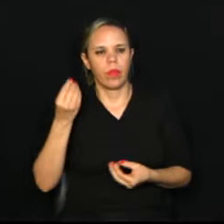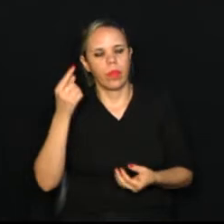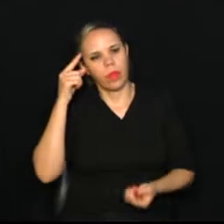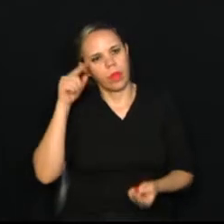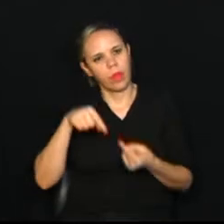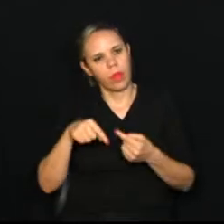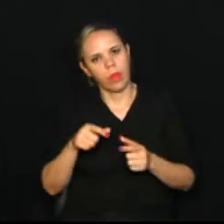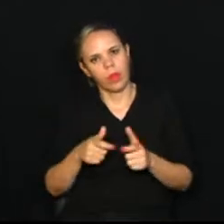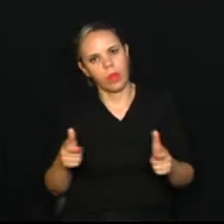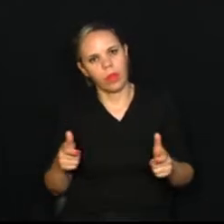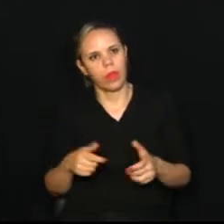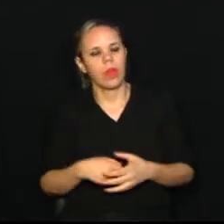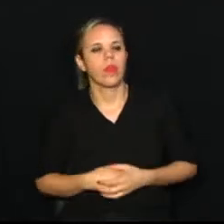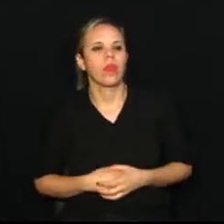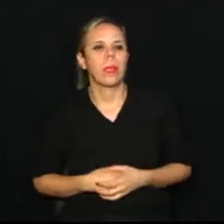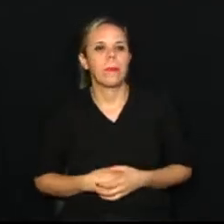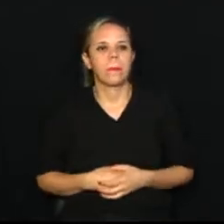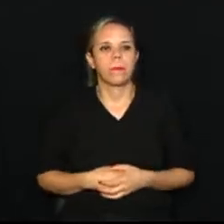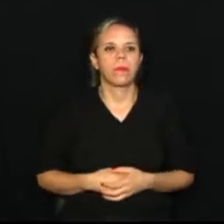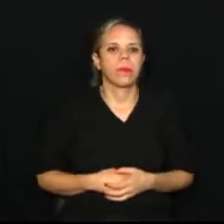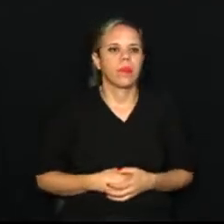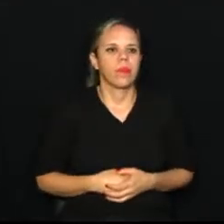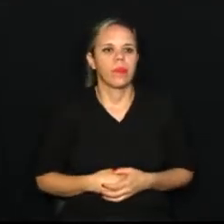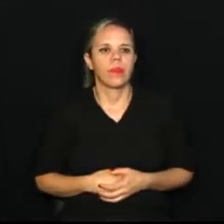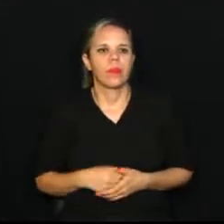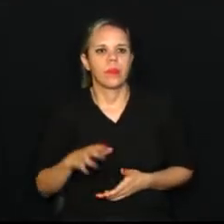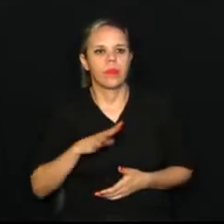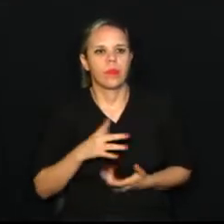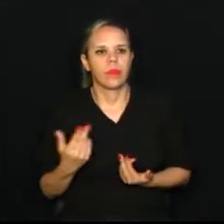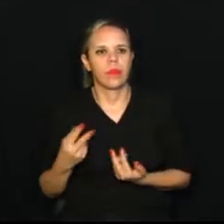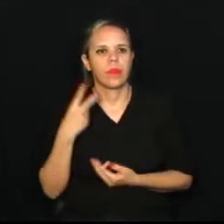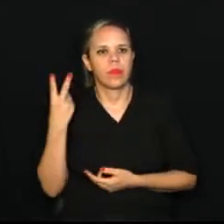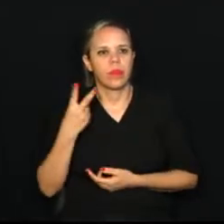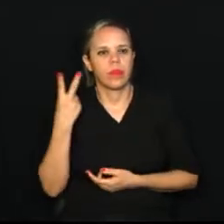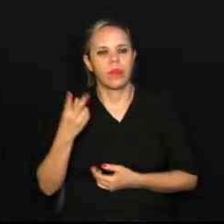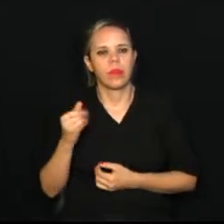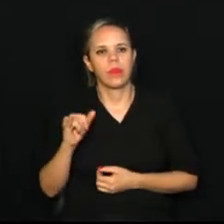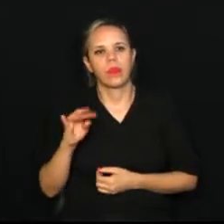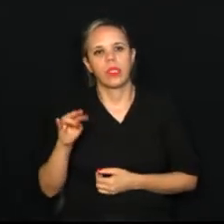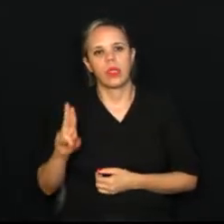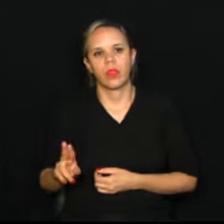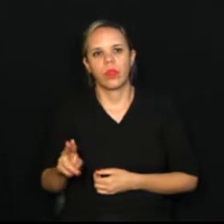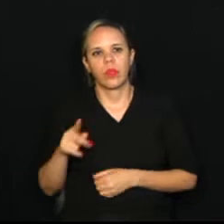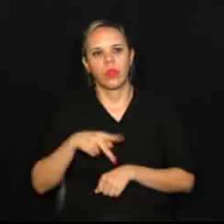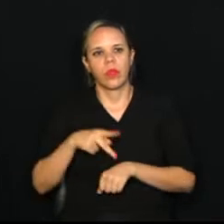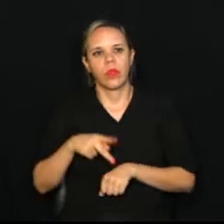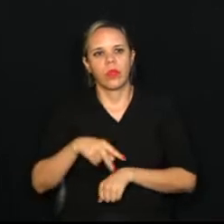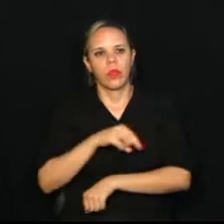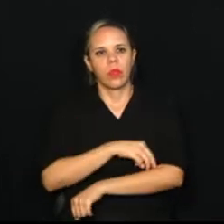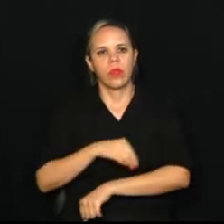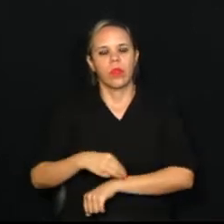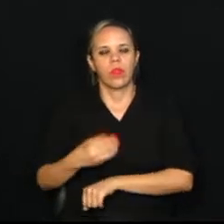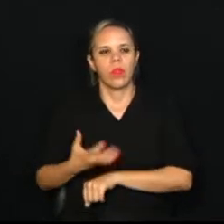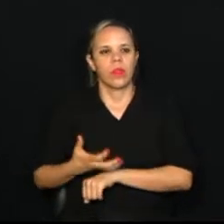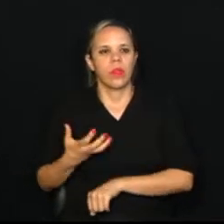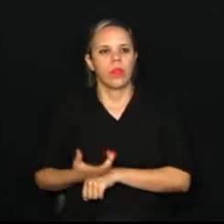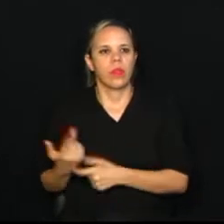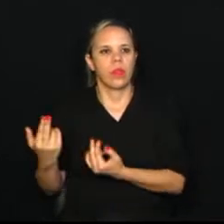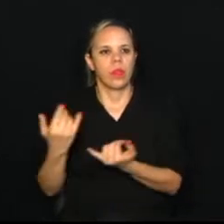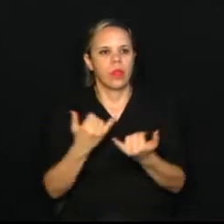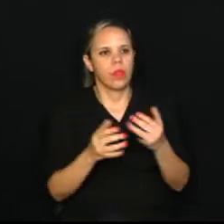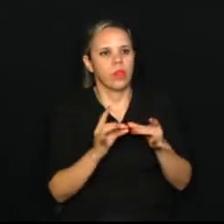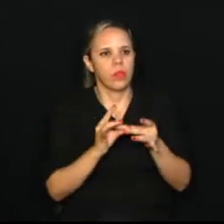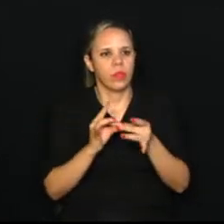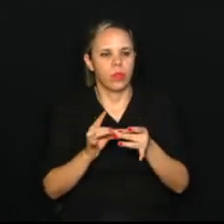da grandeza, né? Nós temos cidades como Valinhos, Itu, Pedreira, Montemor, Nova Odessa, que de alguma forma estão